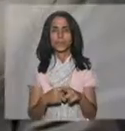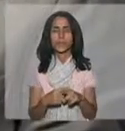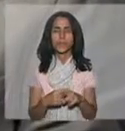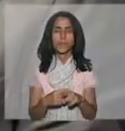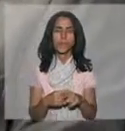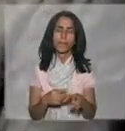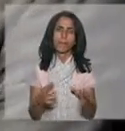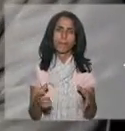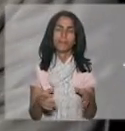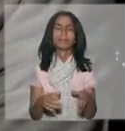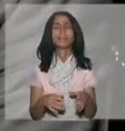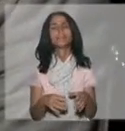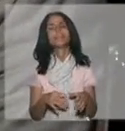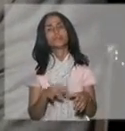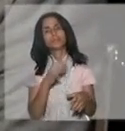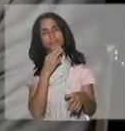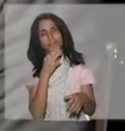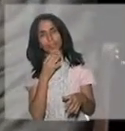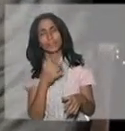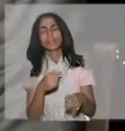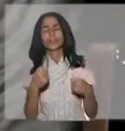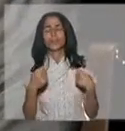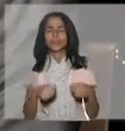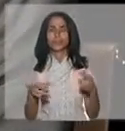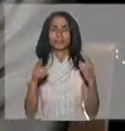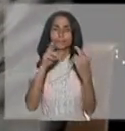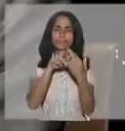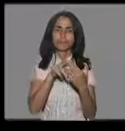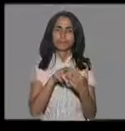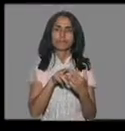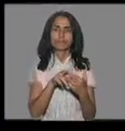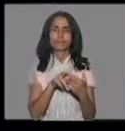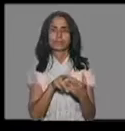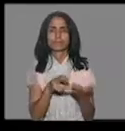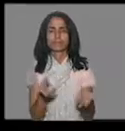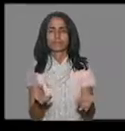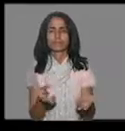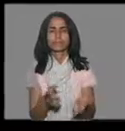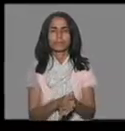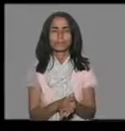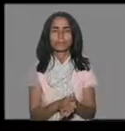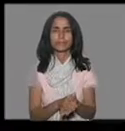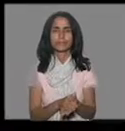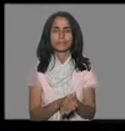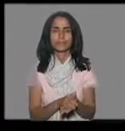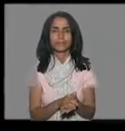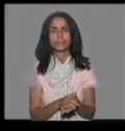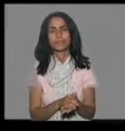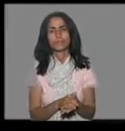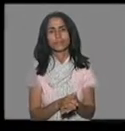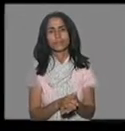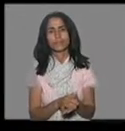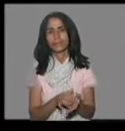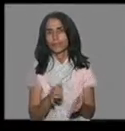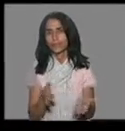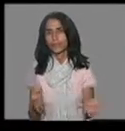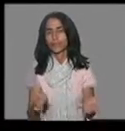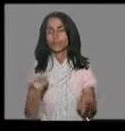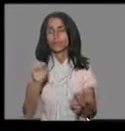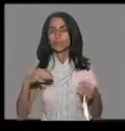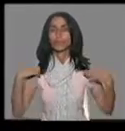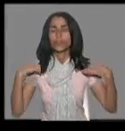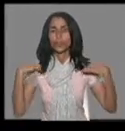para usar sem ter conhecimento disso então essas referências a gente sem ter sem ter idéia do que é que você está